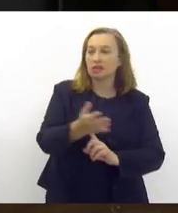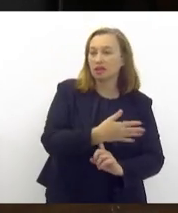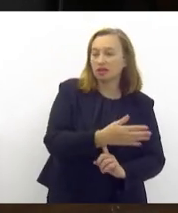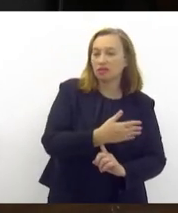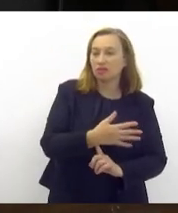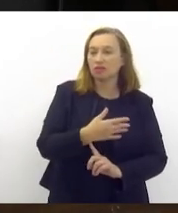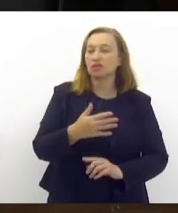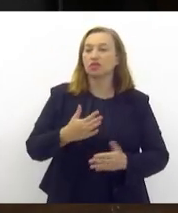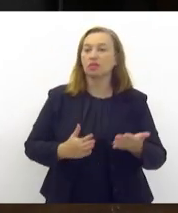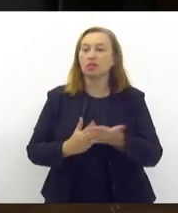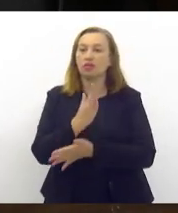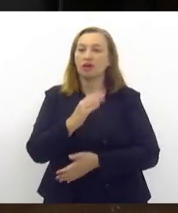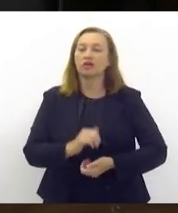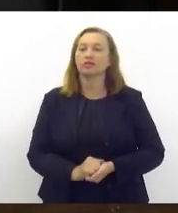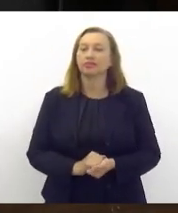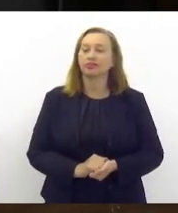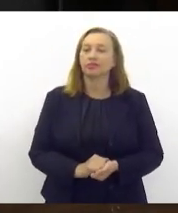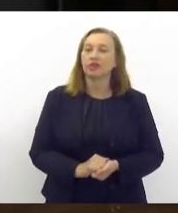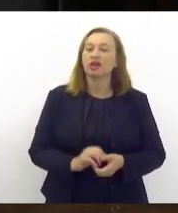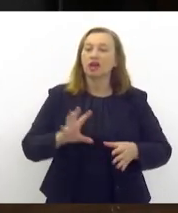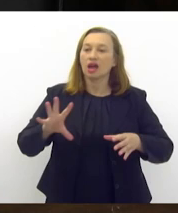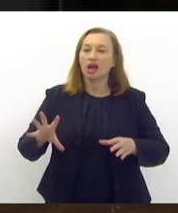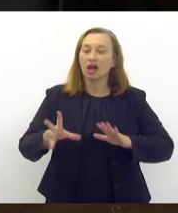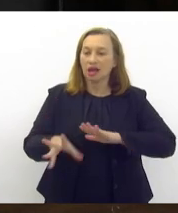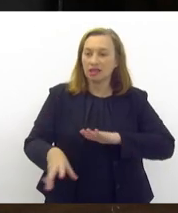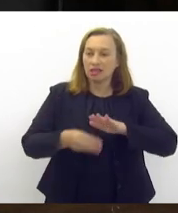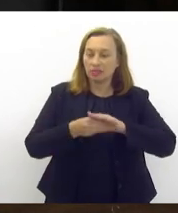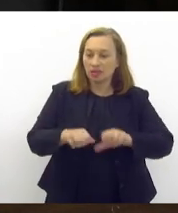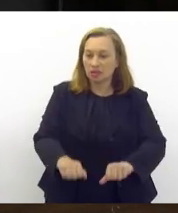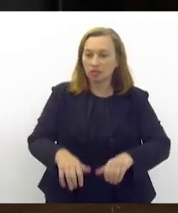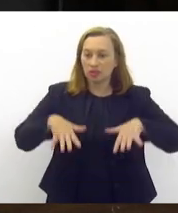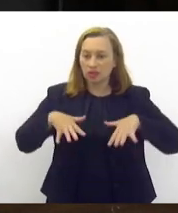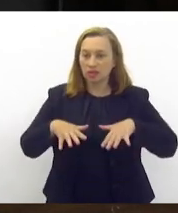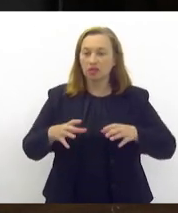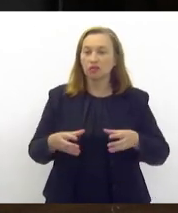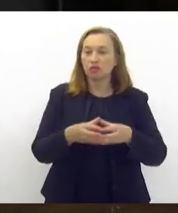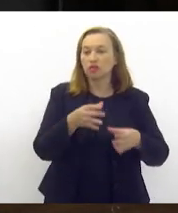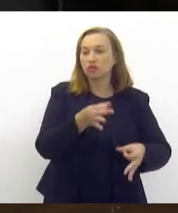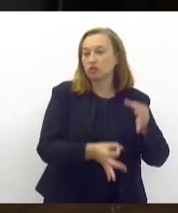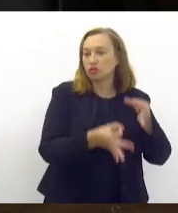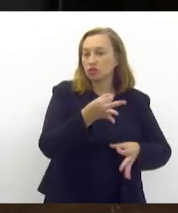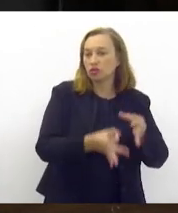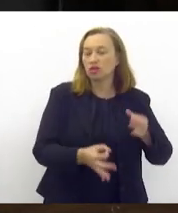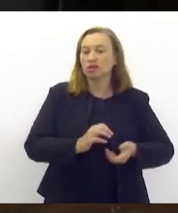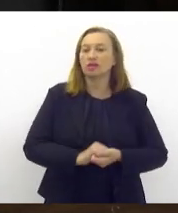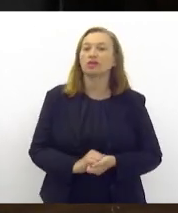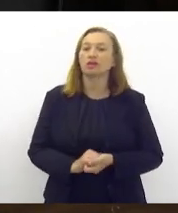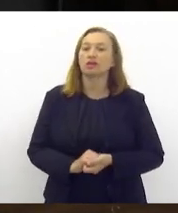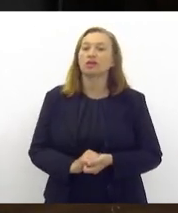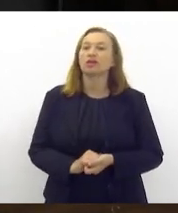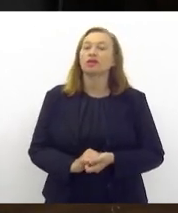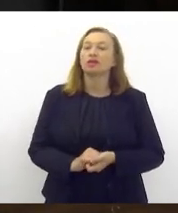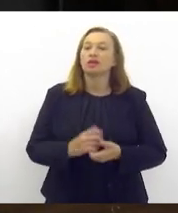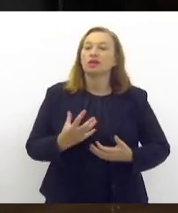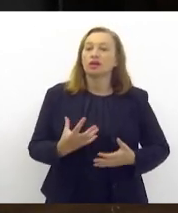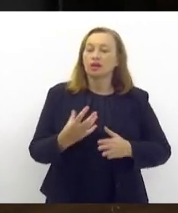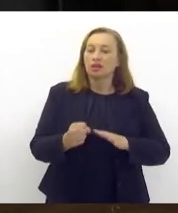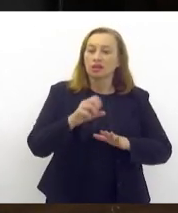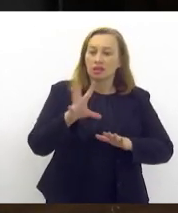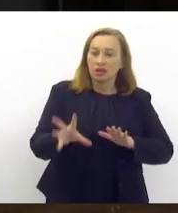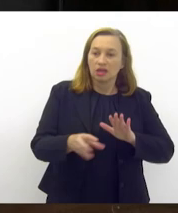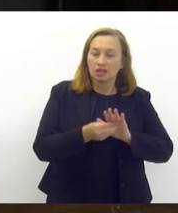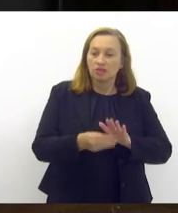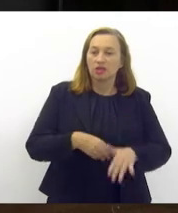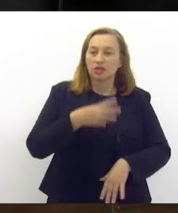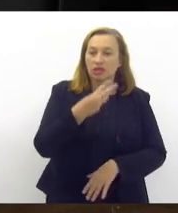favorável. Novos pareceres às emendas de plenário das comissões de Constituição e Justiça, favorável às emendas número